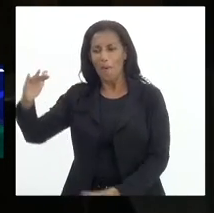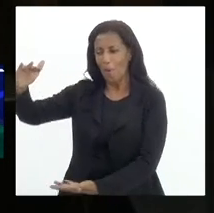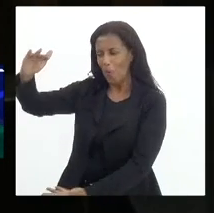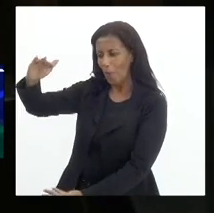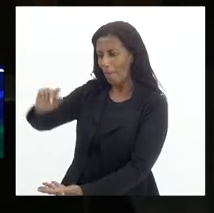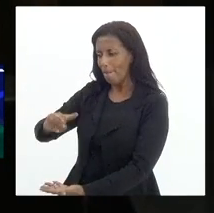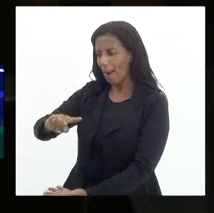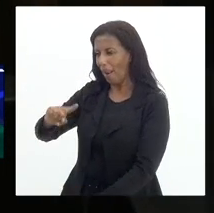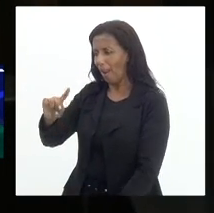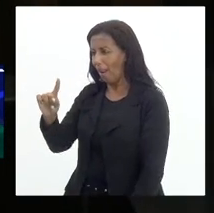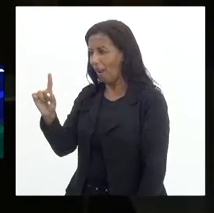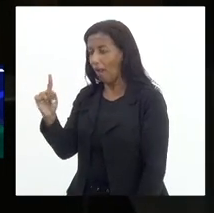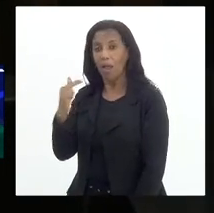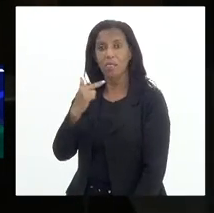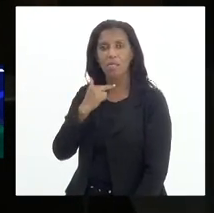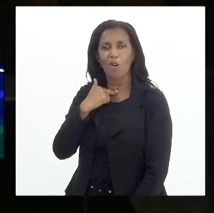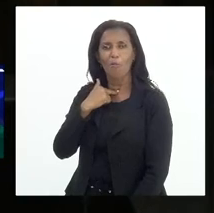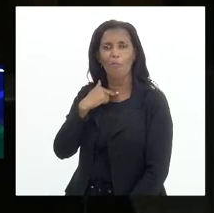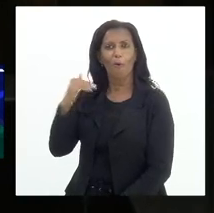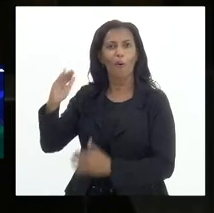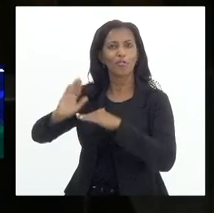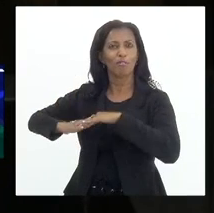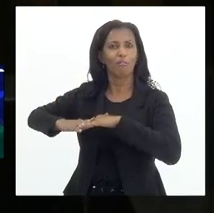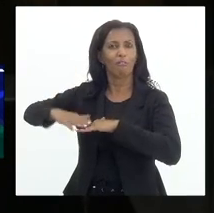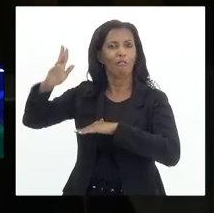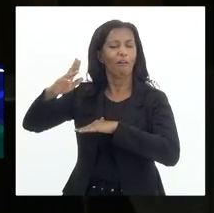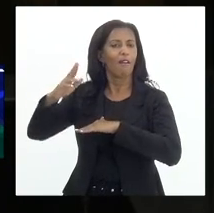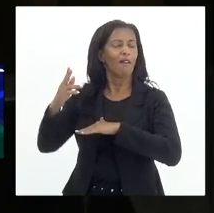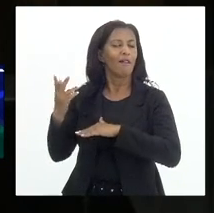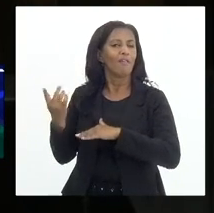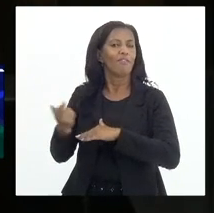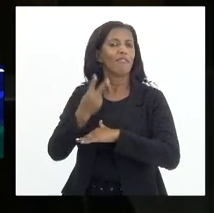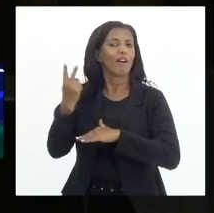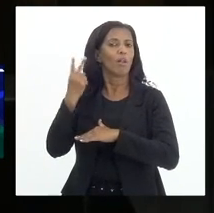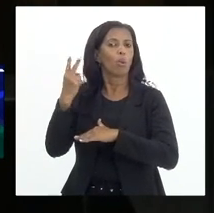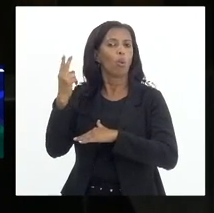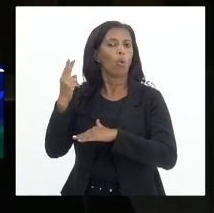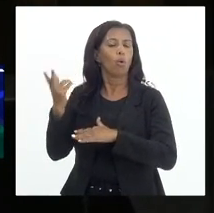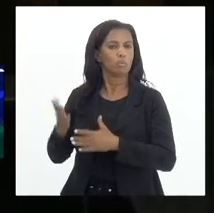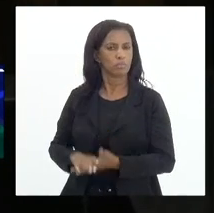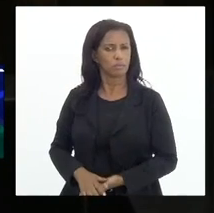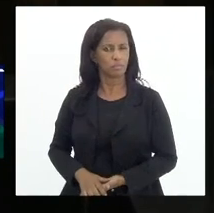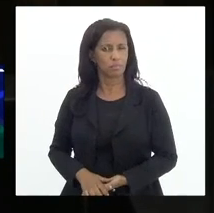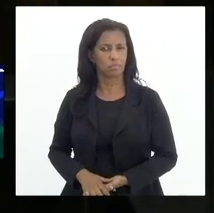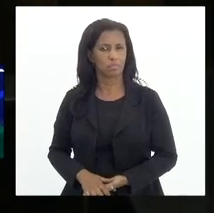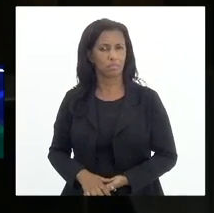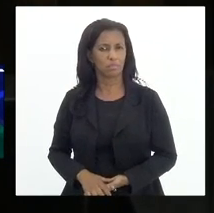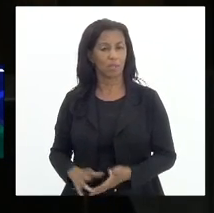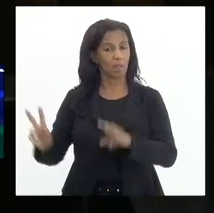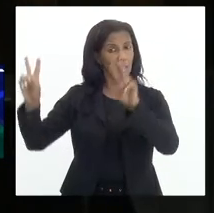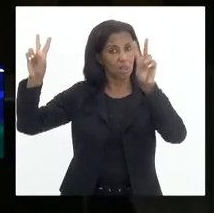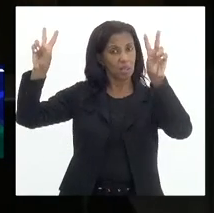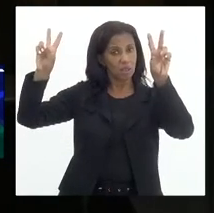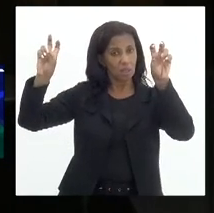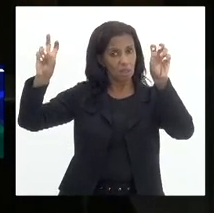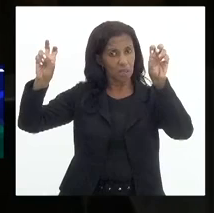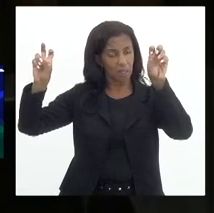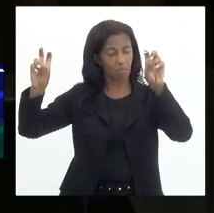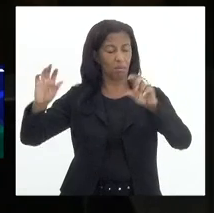pode passar do valor X previamente calculado. Então, estou trazendo esse tema porque